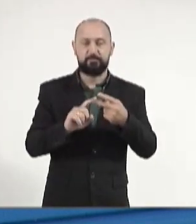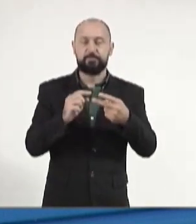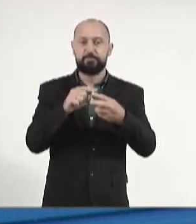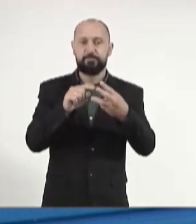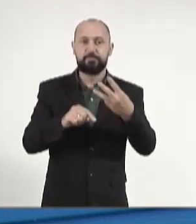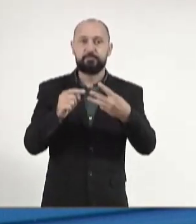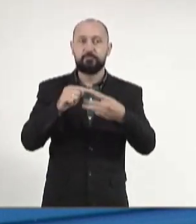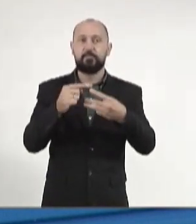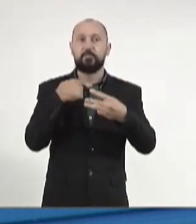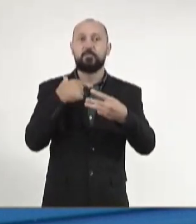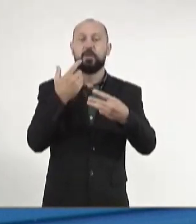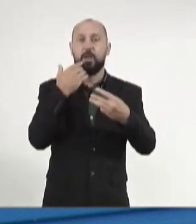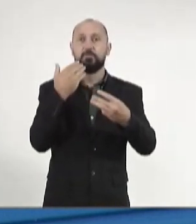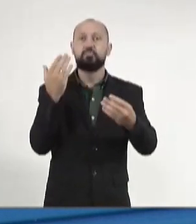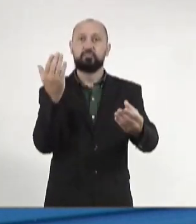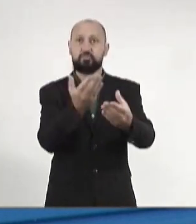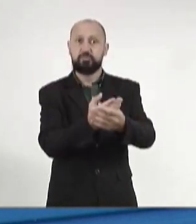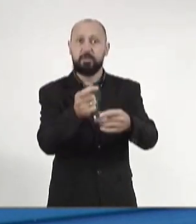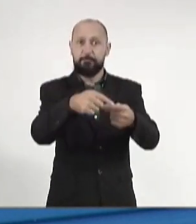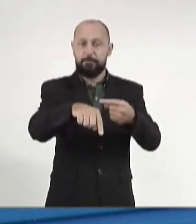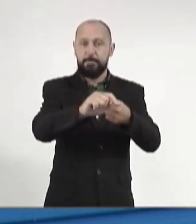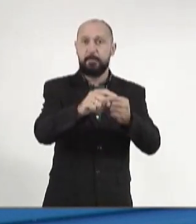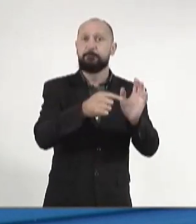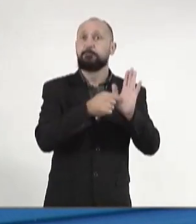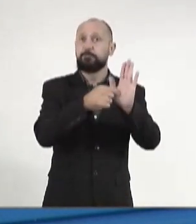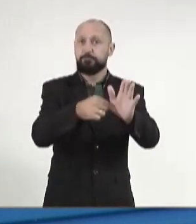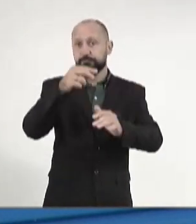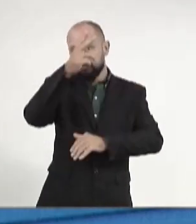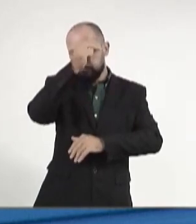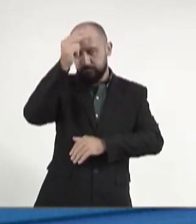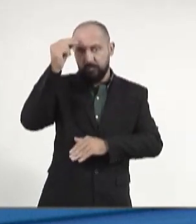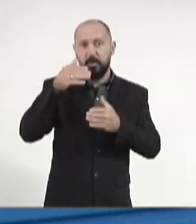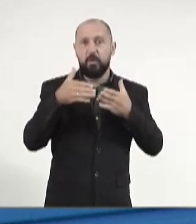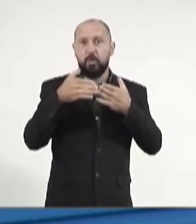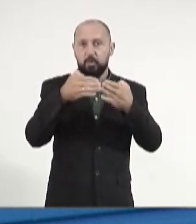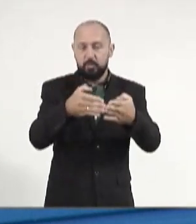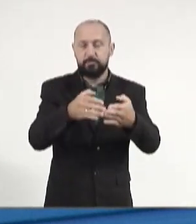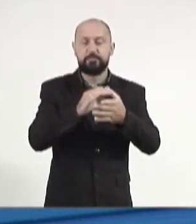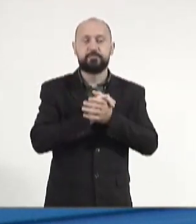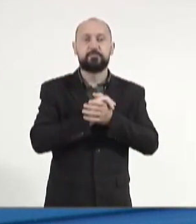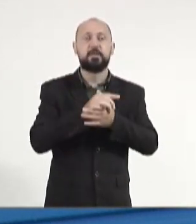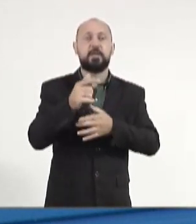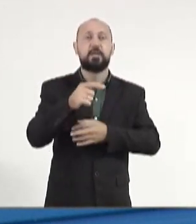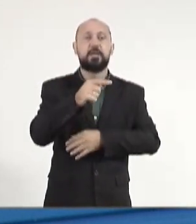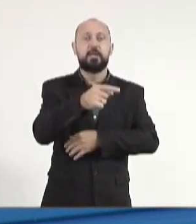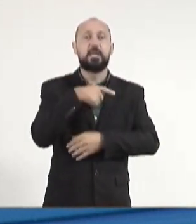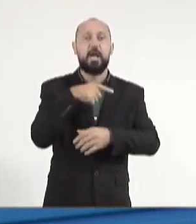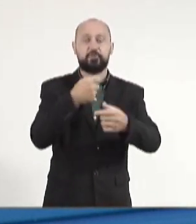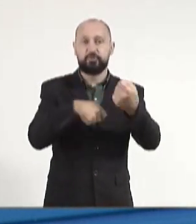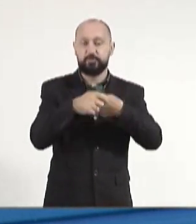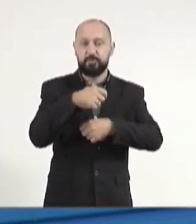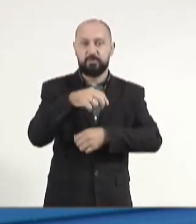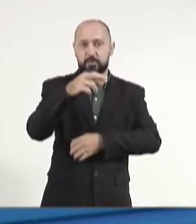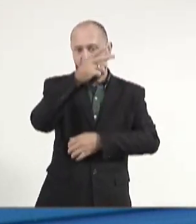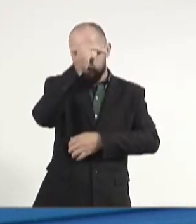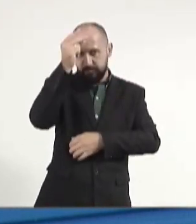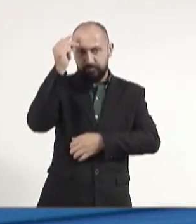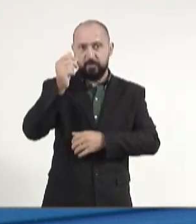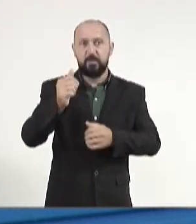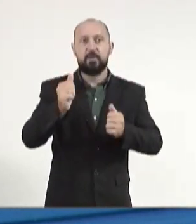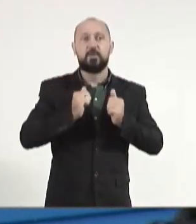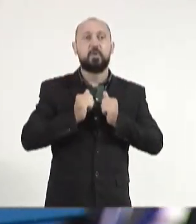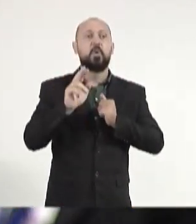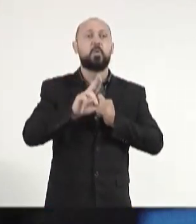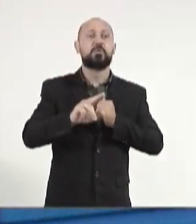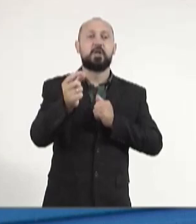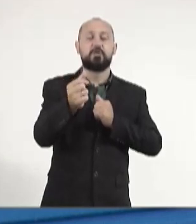coisas. Que a representada a Prefeitura de Corumbá e sua atual administração se abstenha